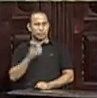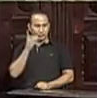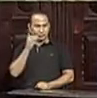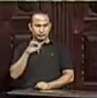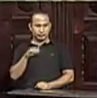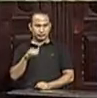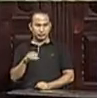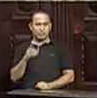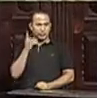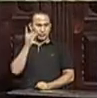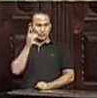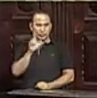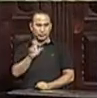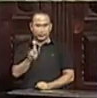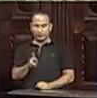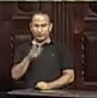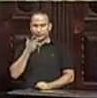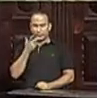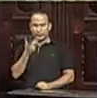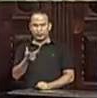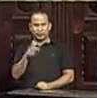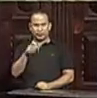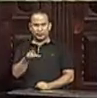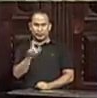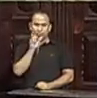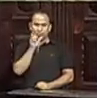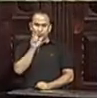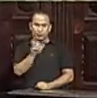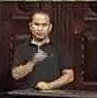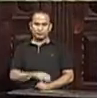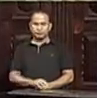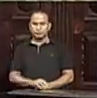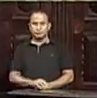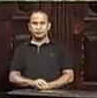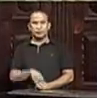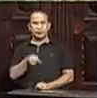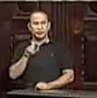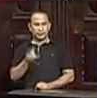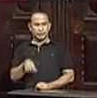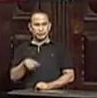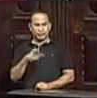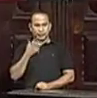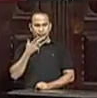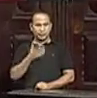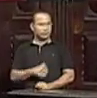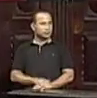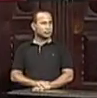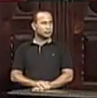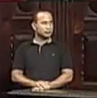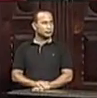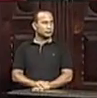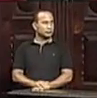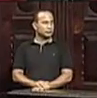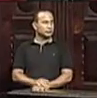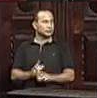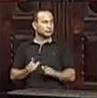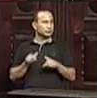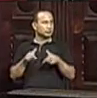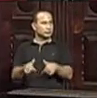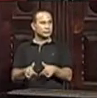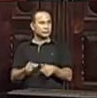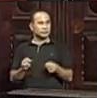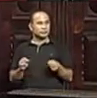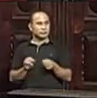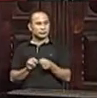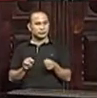grande amigo, queria dizer que as suas palavras em relação a essa medida que foi tomada